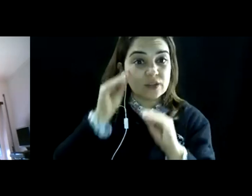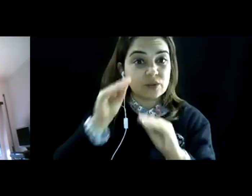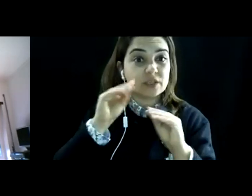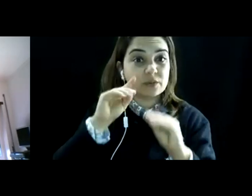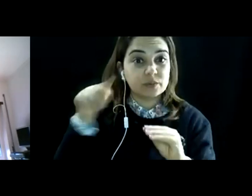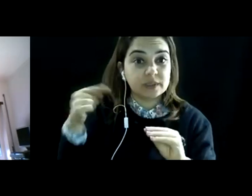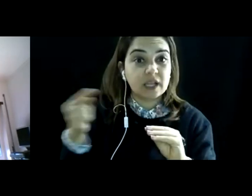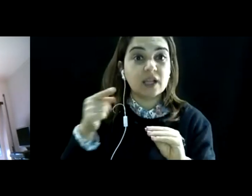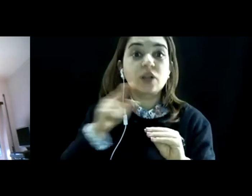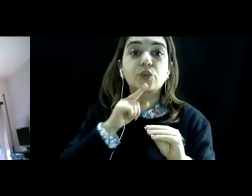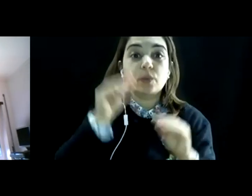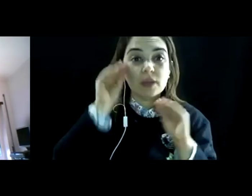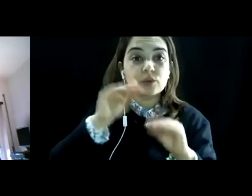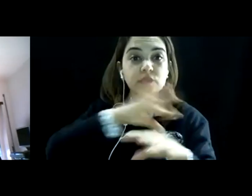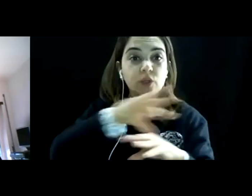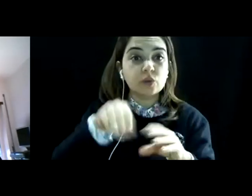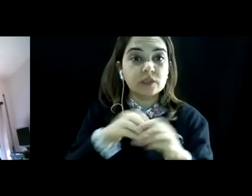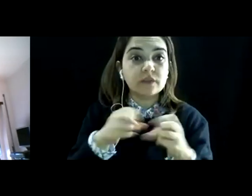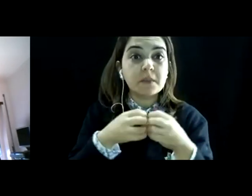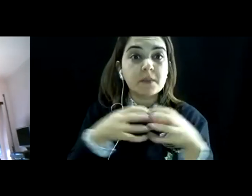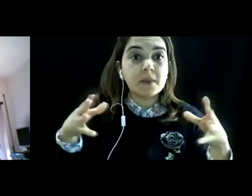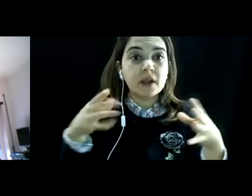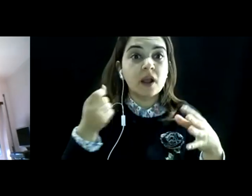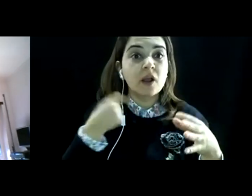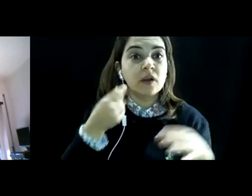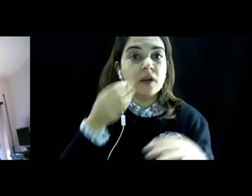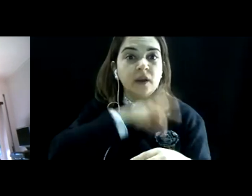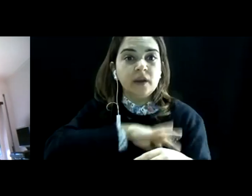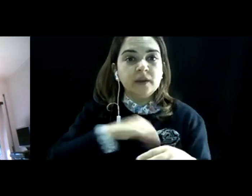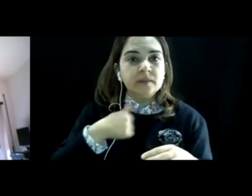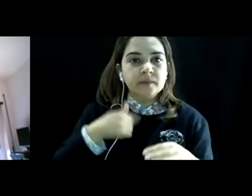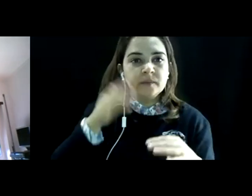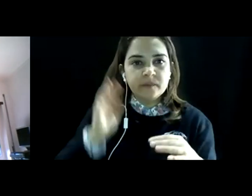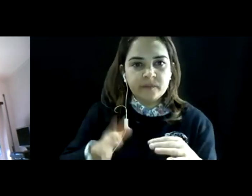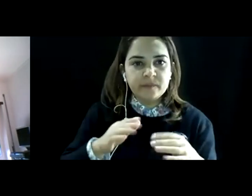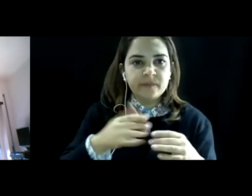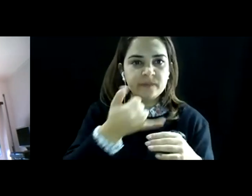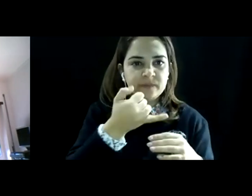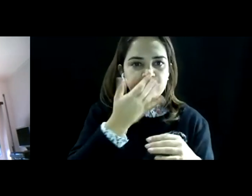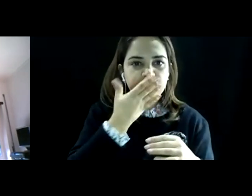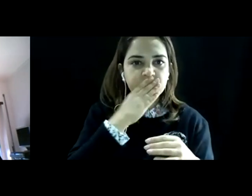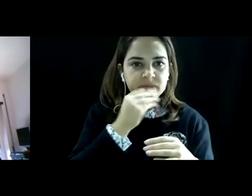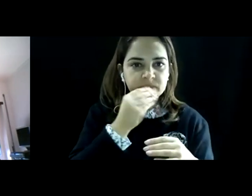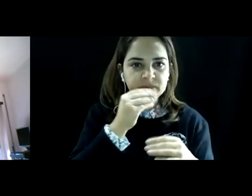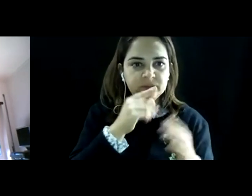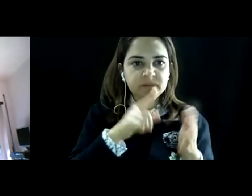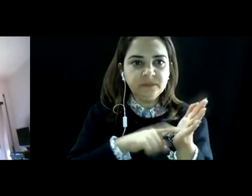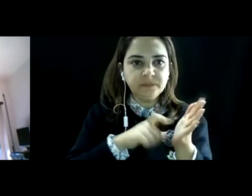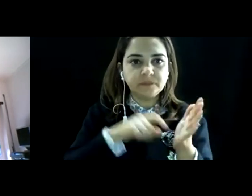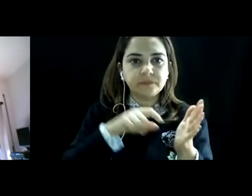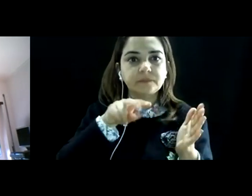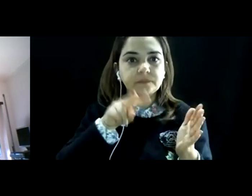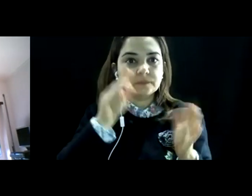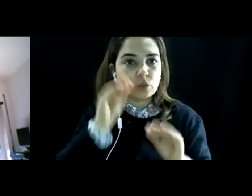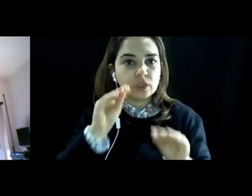chamam-se educação inclusiva, nos cursos profissionais. Eu já tive turmas de profissional com 25% de alunos com necessidades educativas especiais